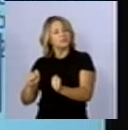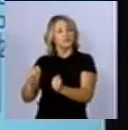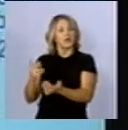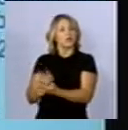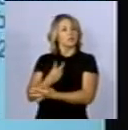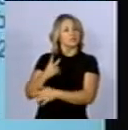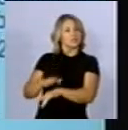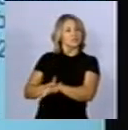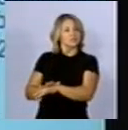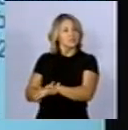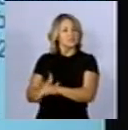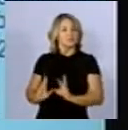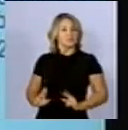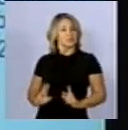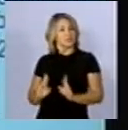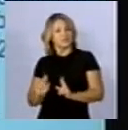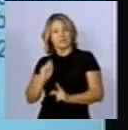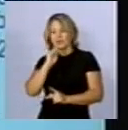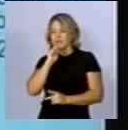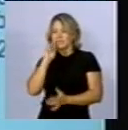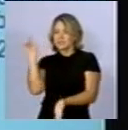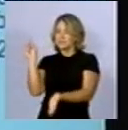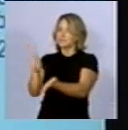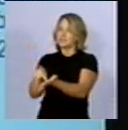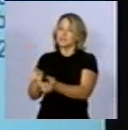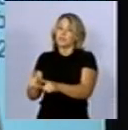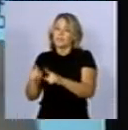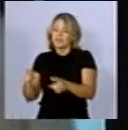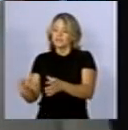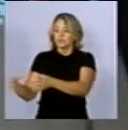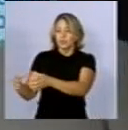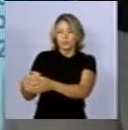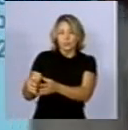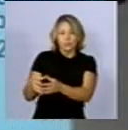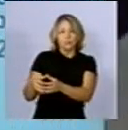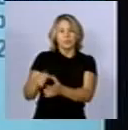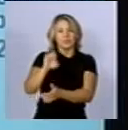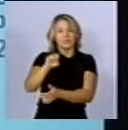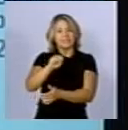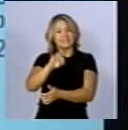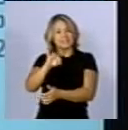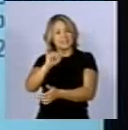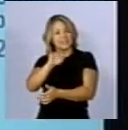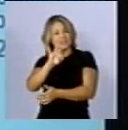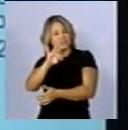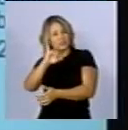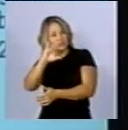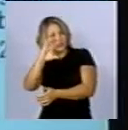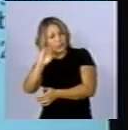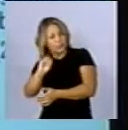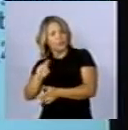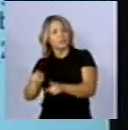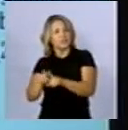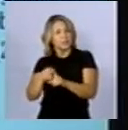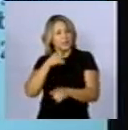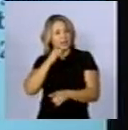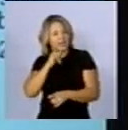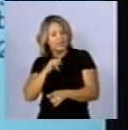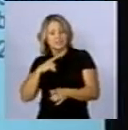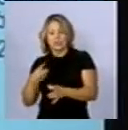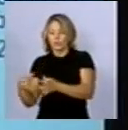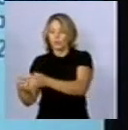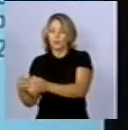provável, mas não descartado, enquanto os campos magnéticos, estáticos e elétricos são classificados no grupo três,